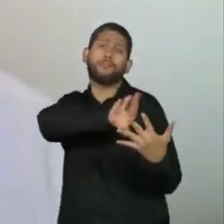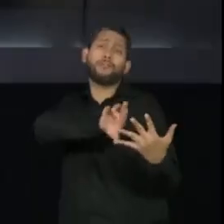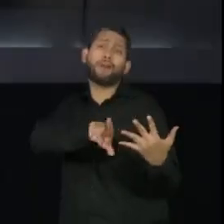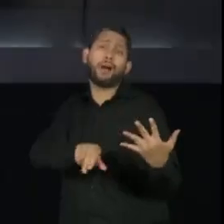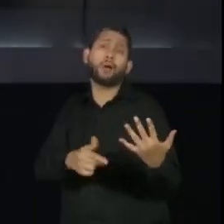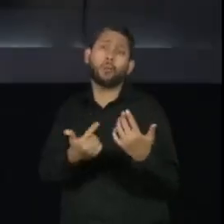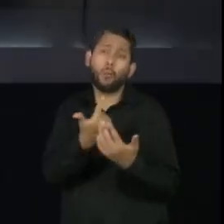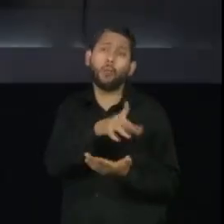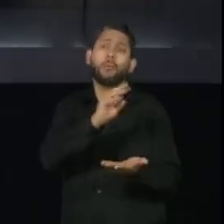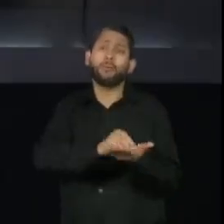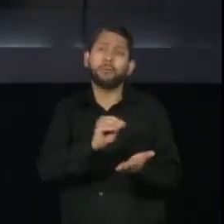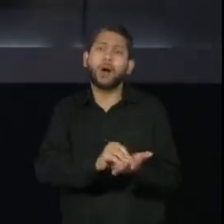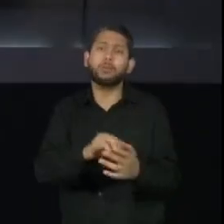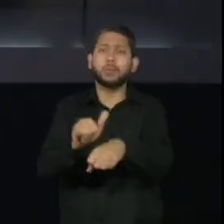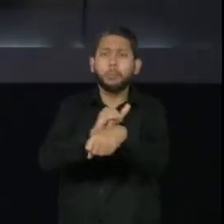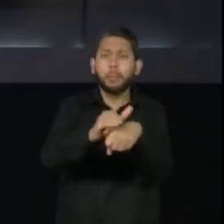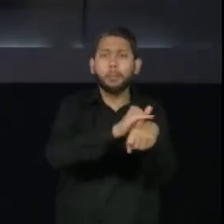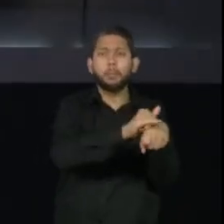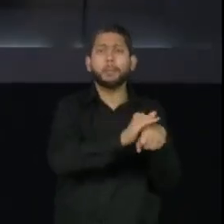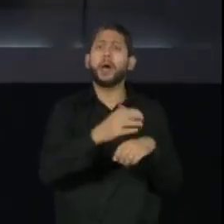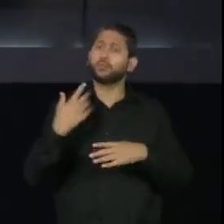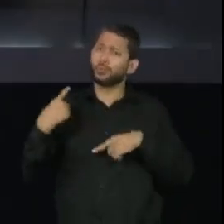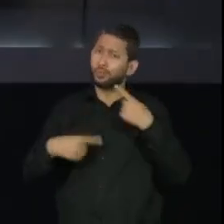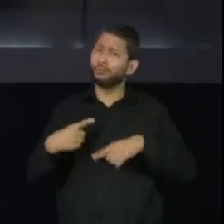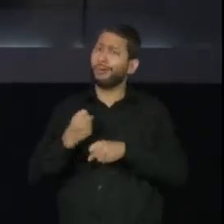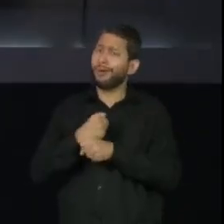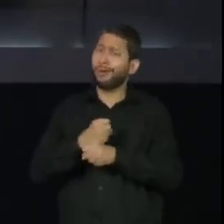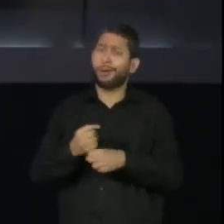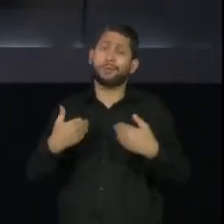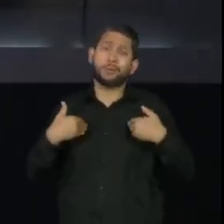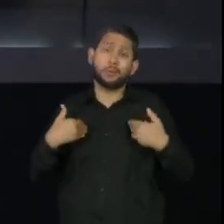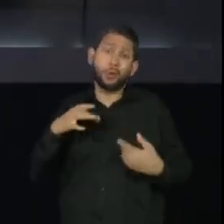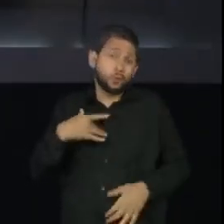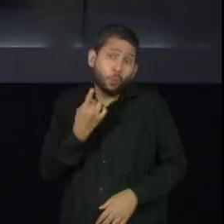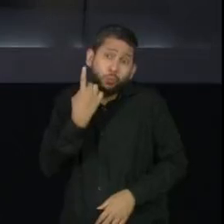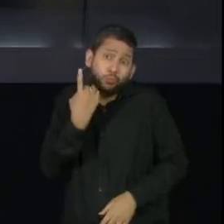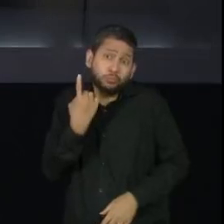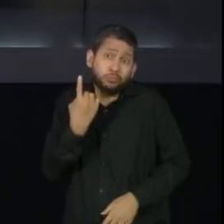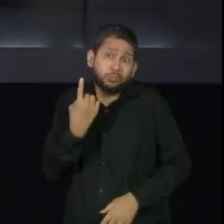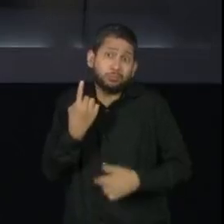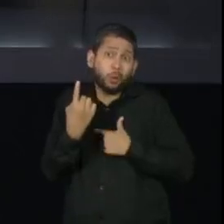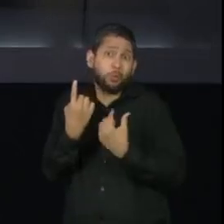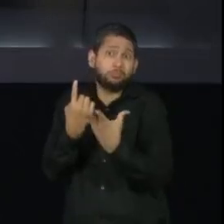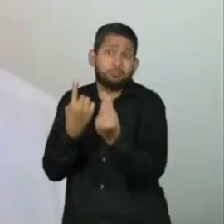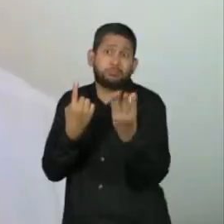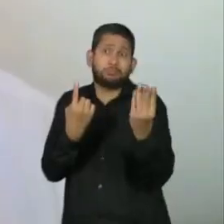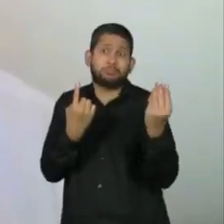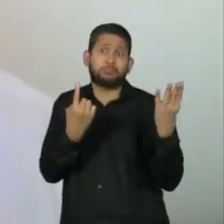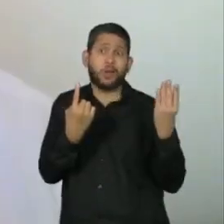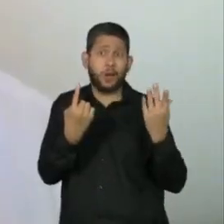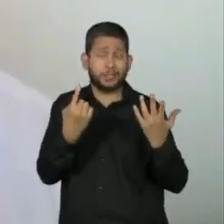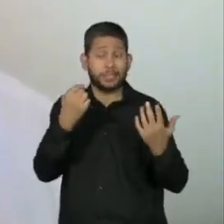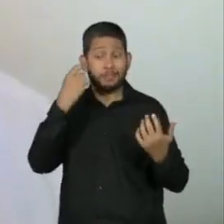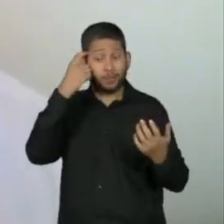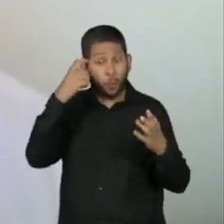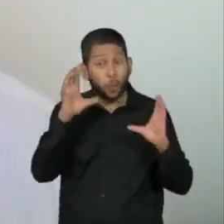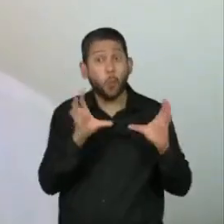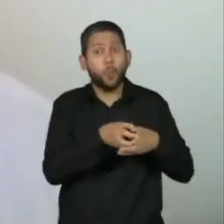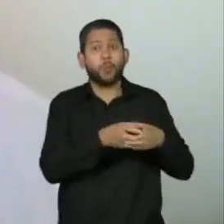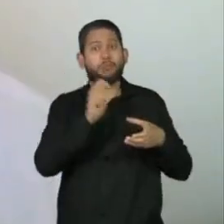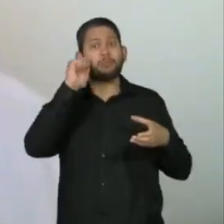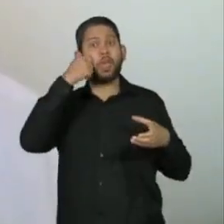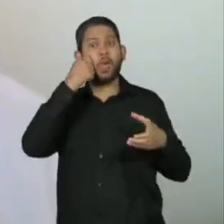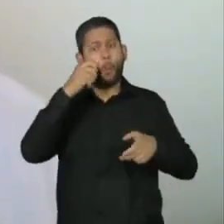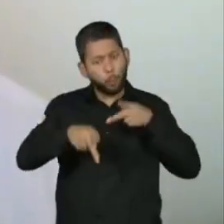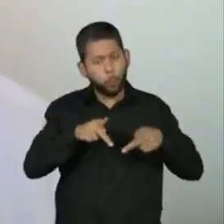amplo que nós vimos discutindo há muito tempo. Eu sou apenas um deles, mas a comunidade negra, o povo